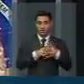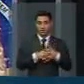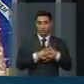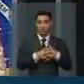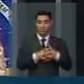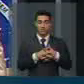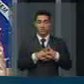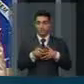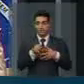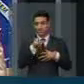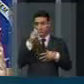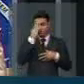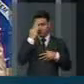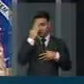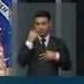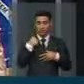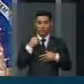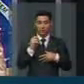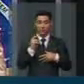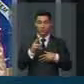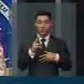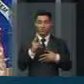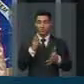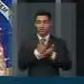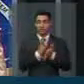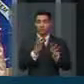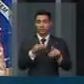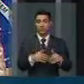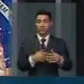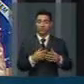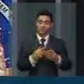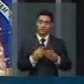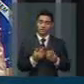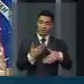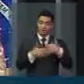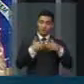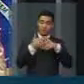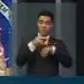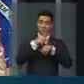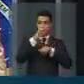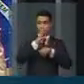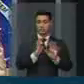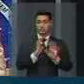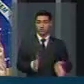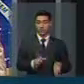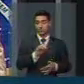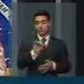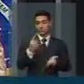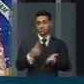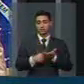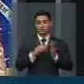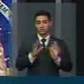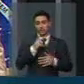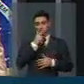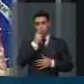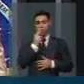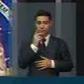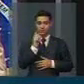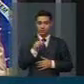presidente da República. Eu vou acabar com o crescimento do país. Isso daí está datado. Isso eu acho que é uma